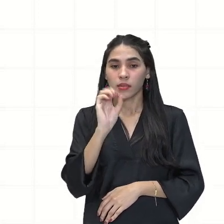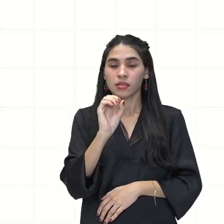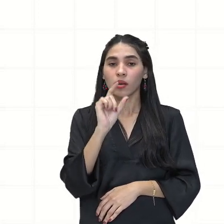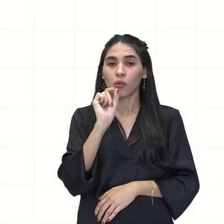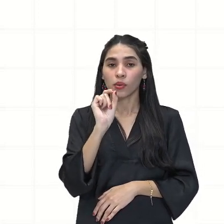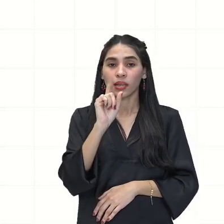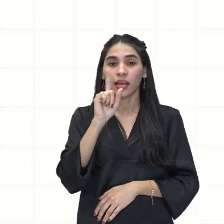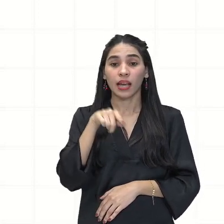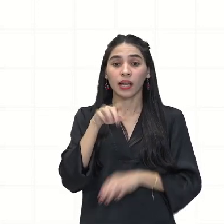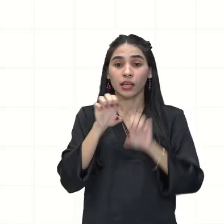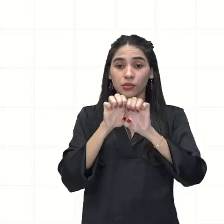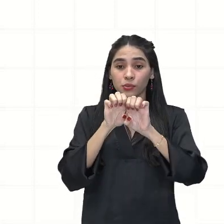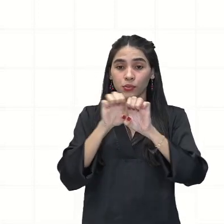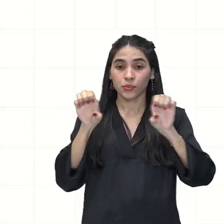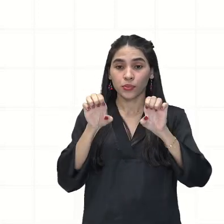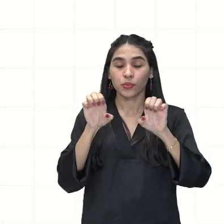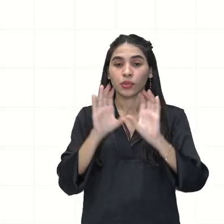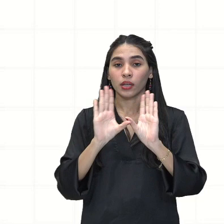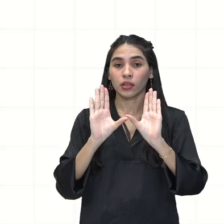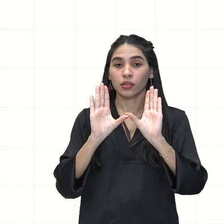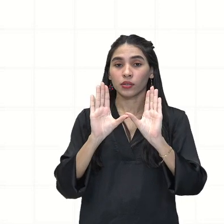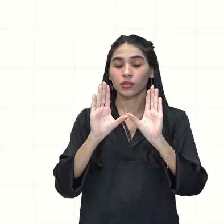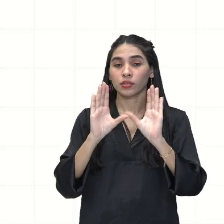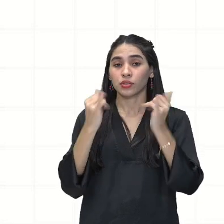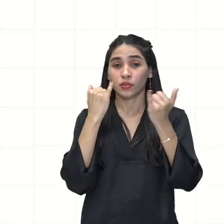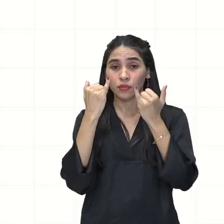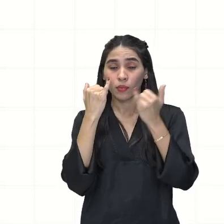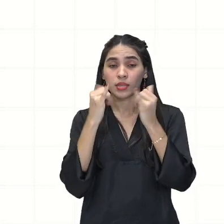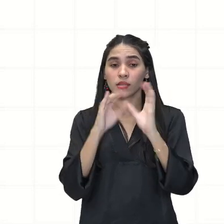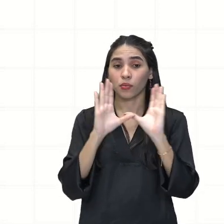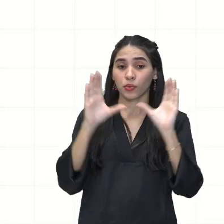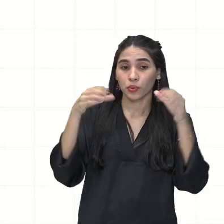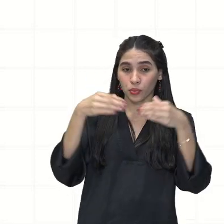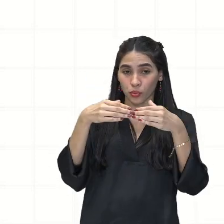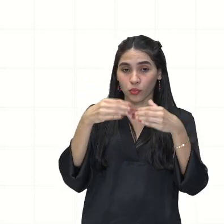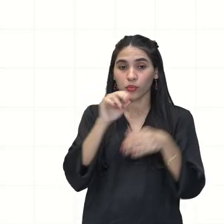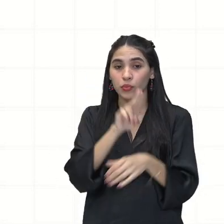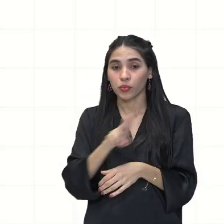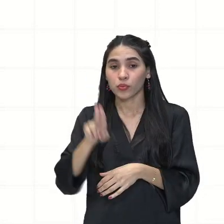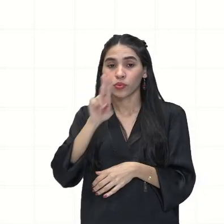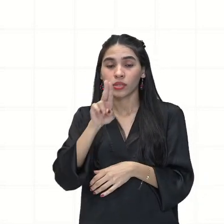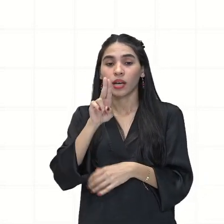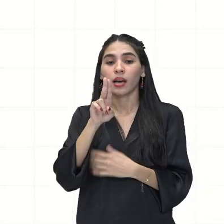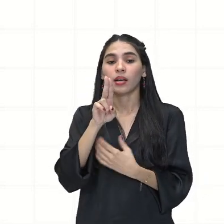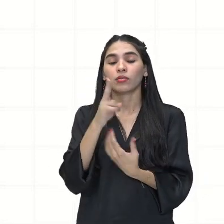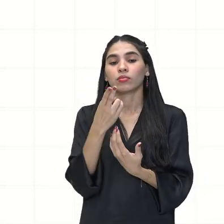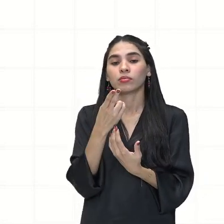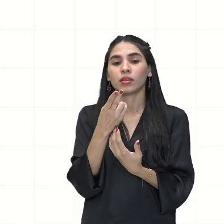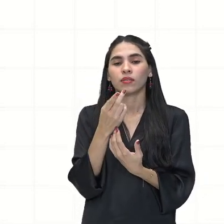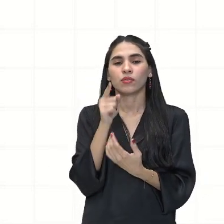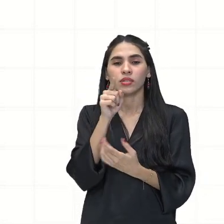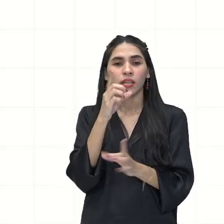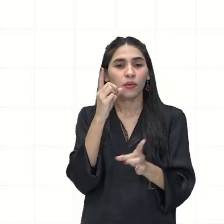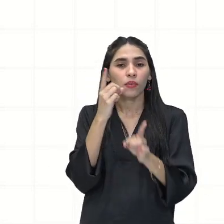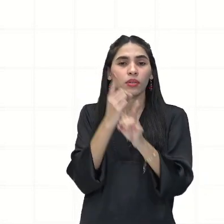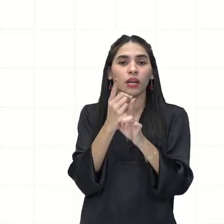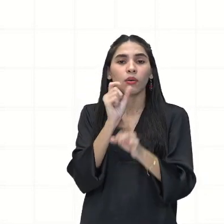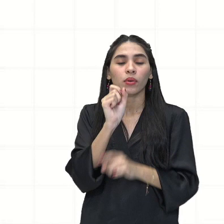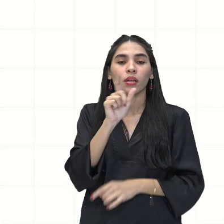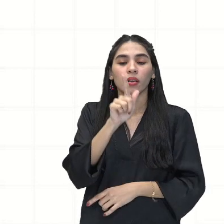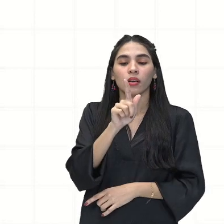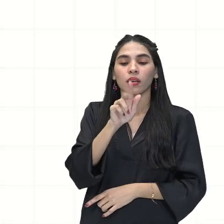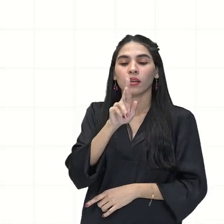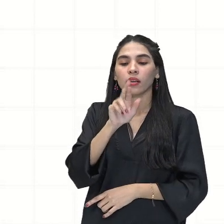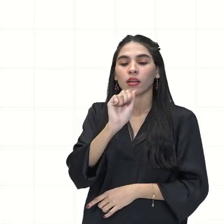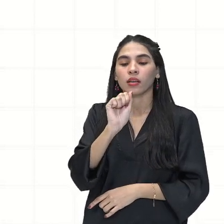São parâmetros estatísticos usados para determinar o quê? Ó?